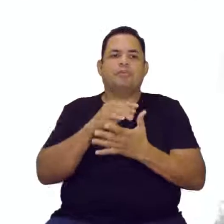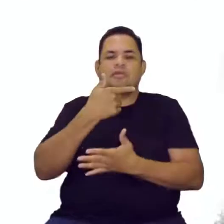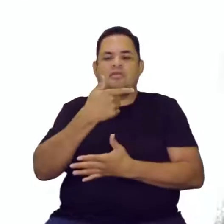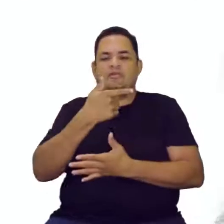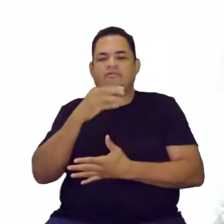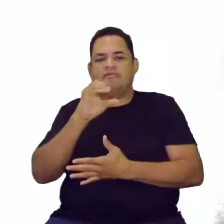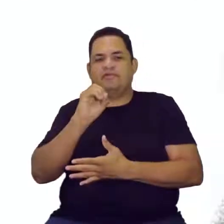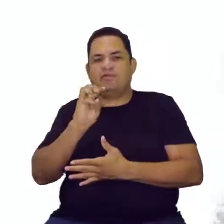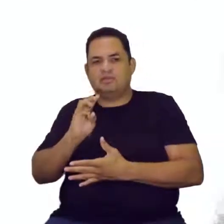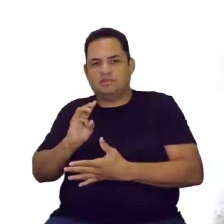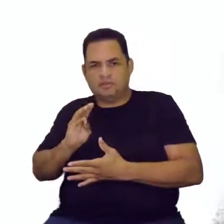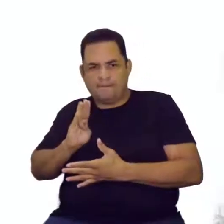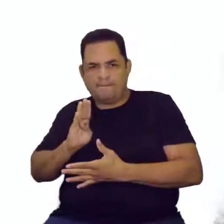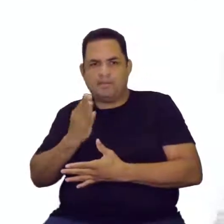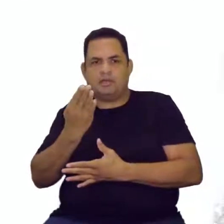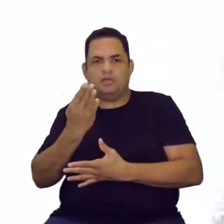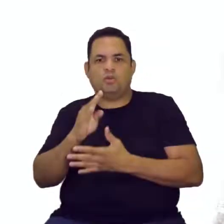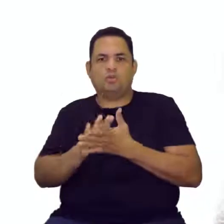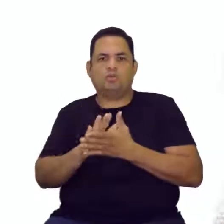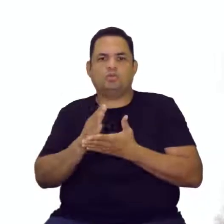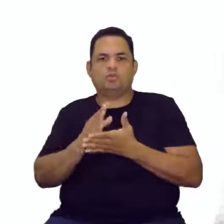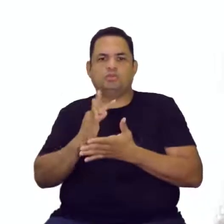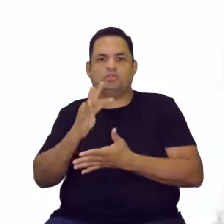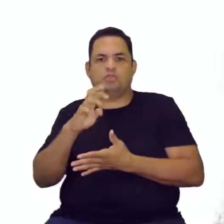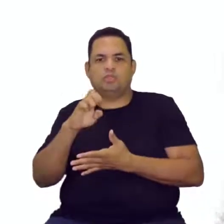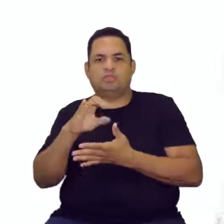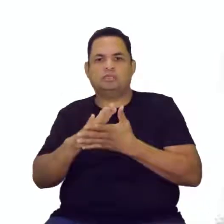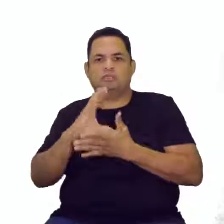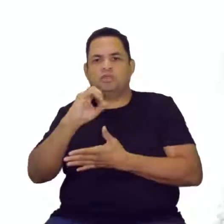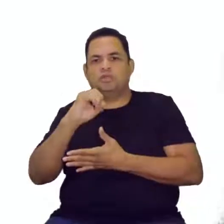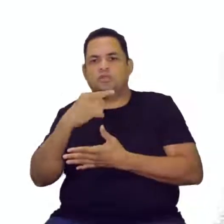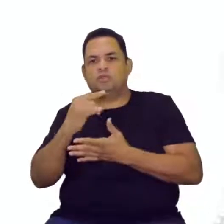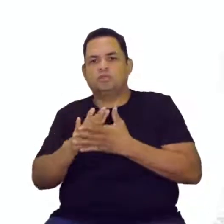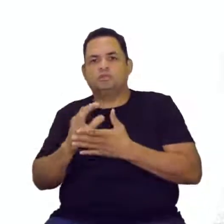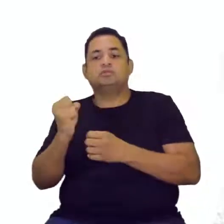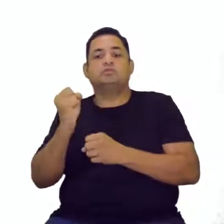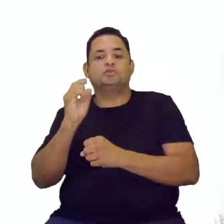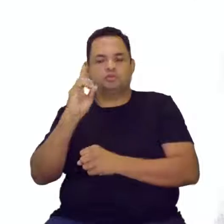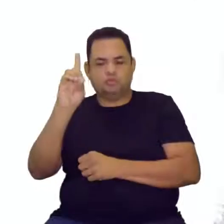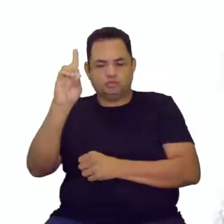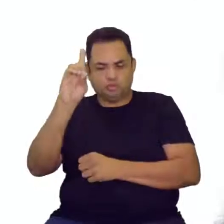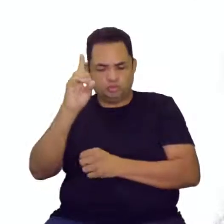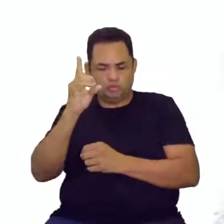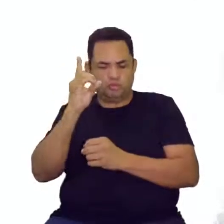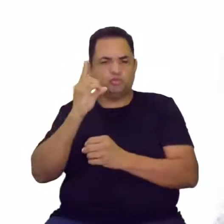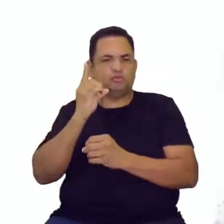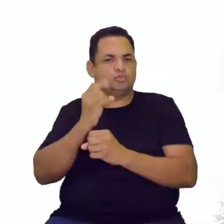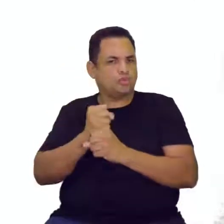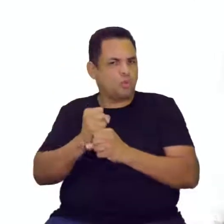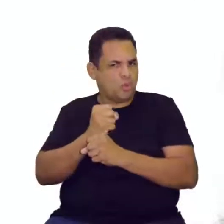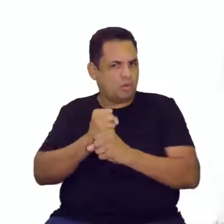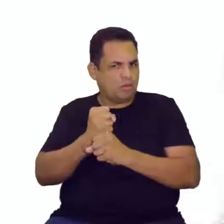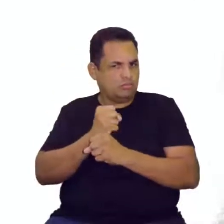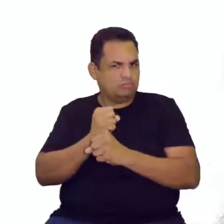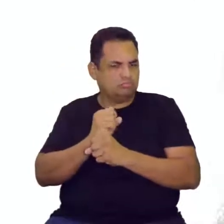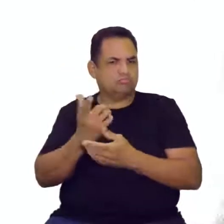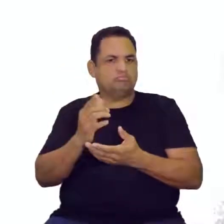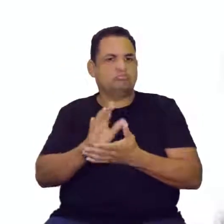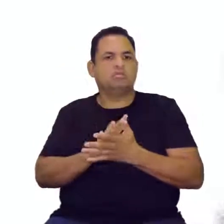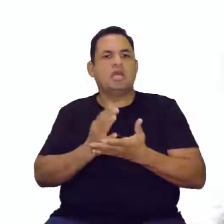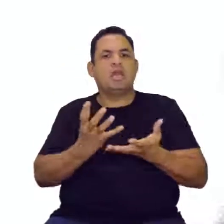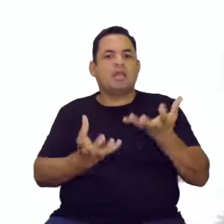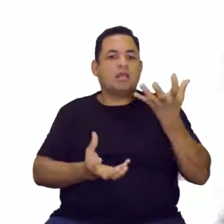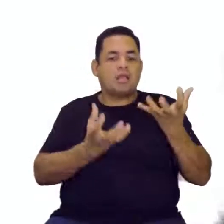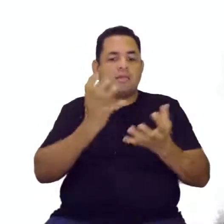de toneladas de dióxido de carbono anualmente, e as queimadas em florestas para dar lugar à